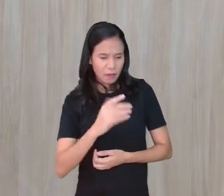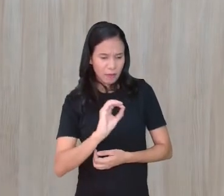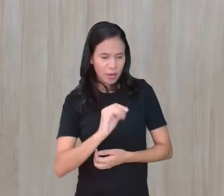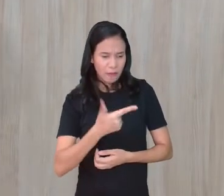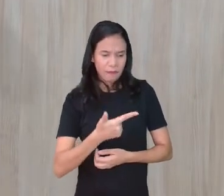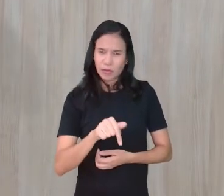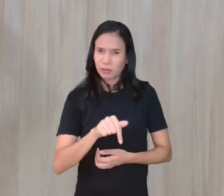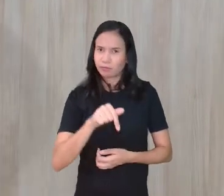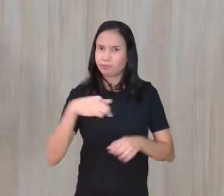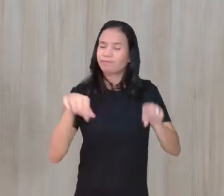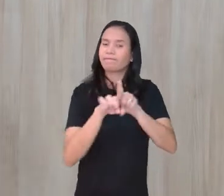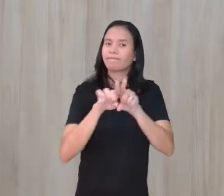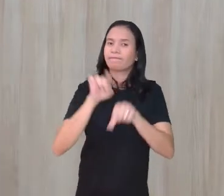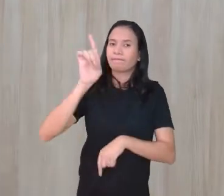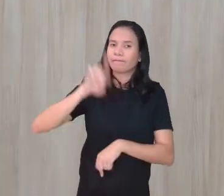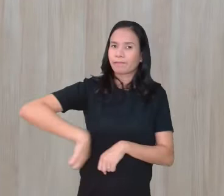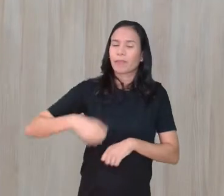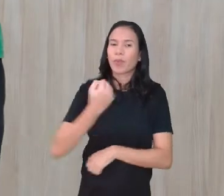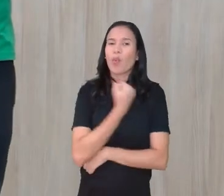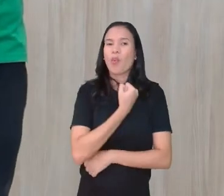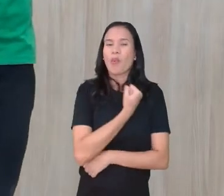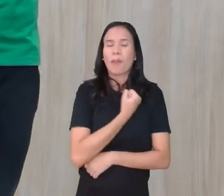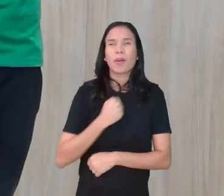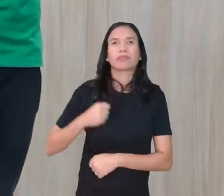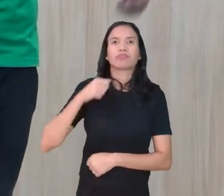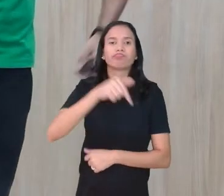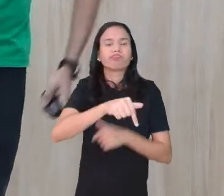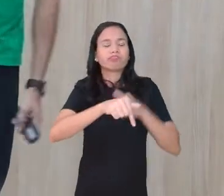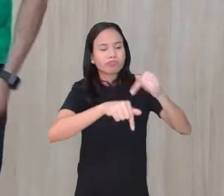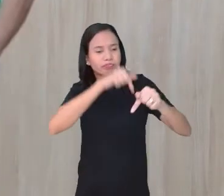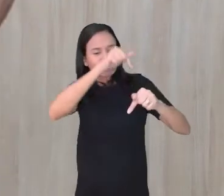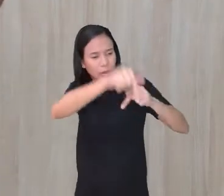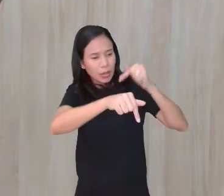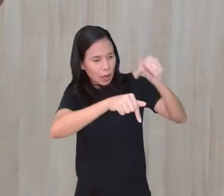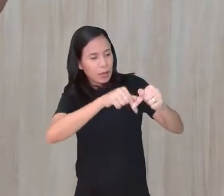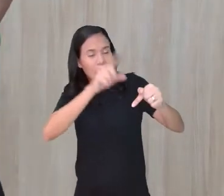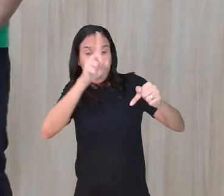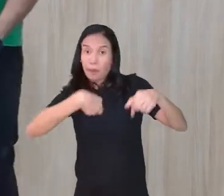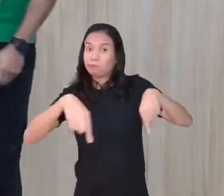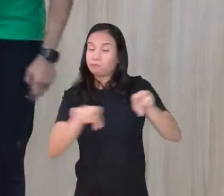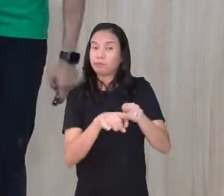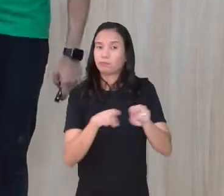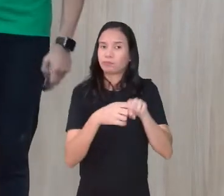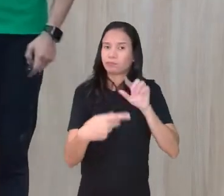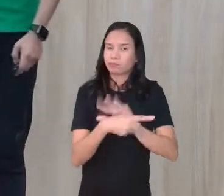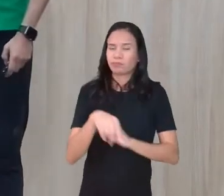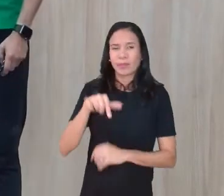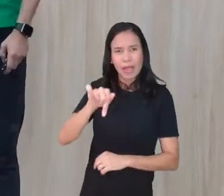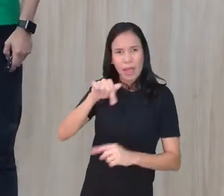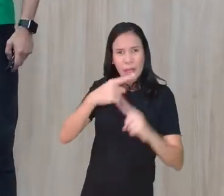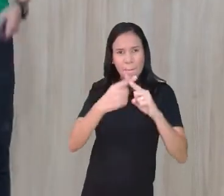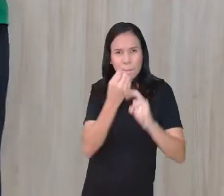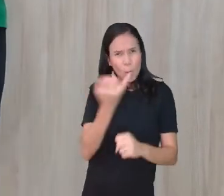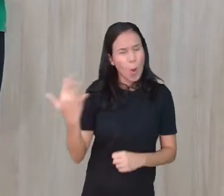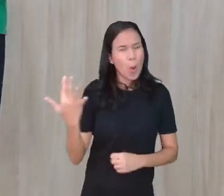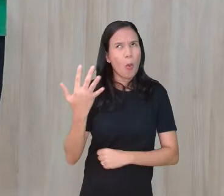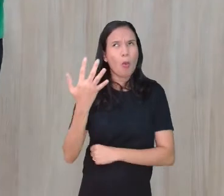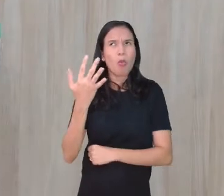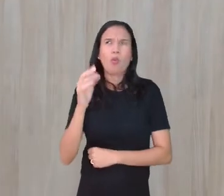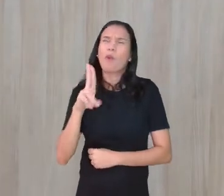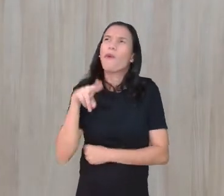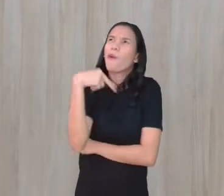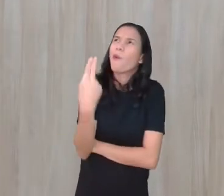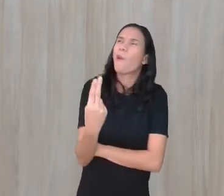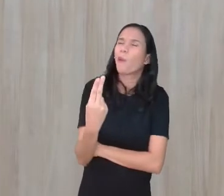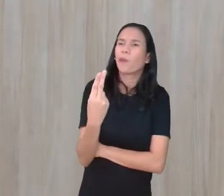27, que também são números que estão indo de 7 em 7, será que eles são múltiplos de 7? Ou